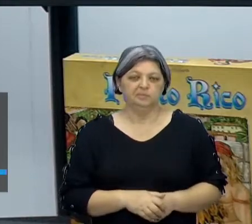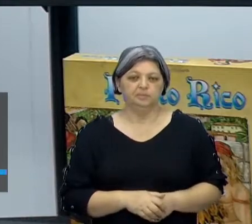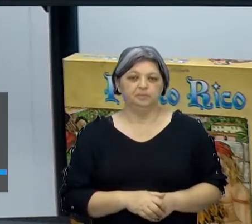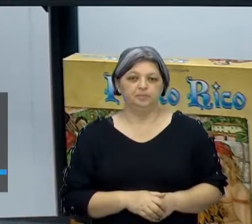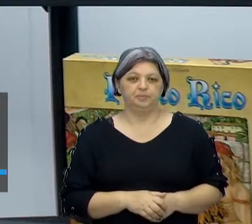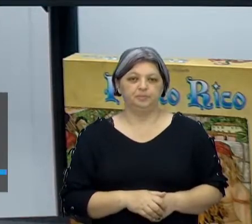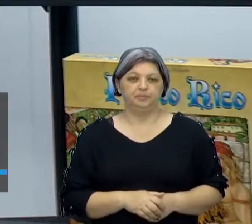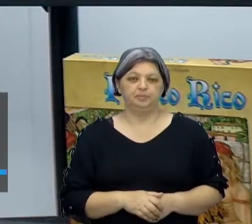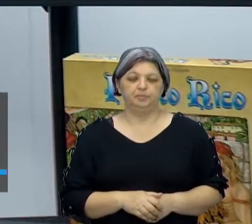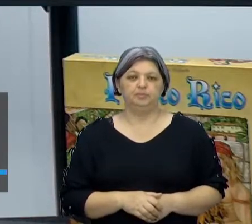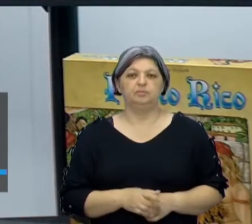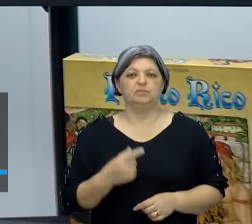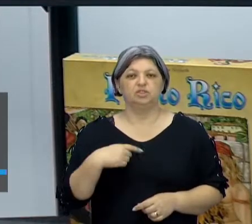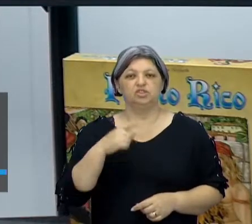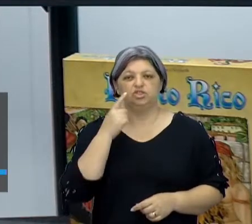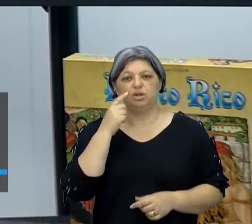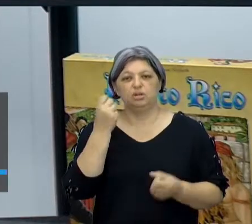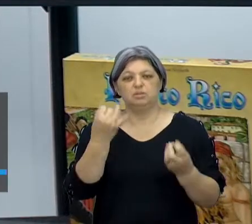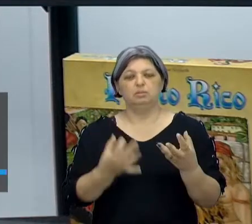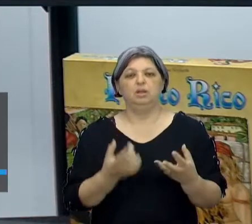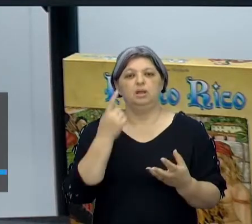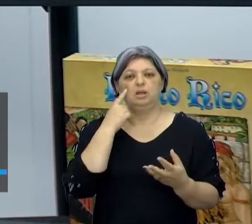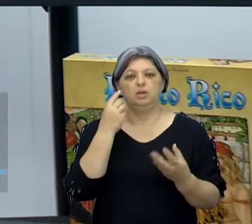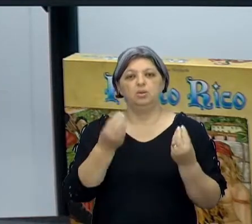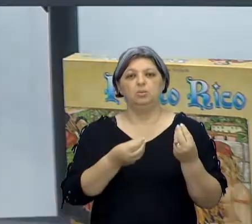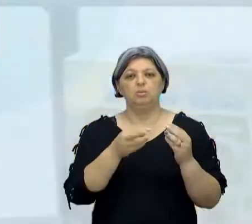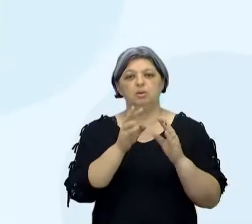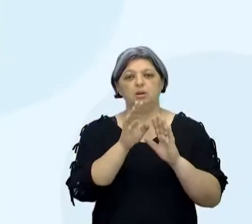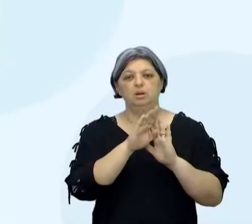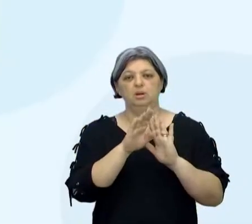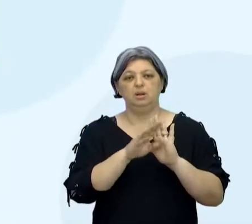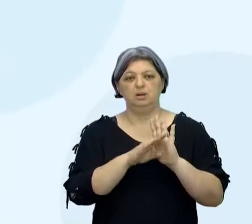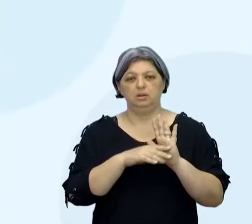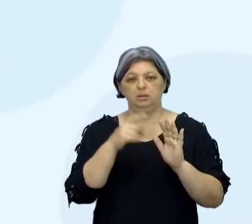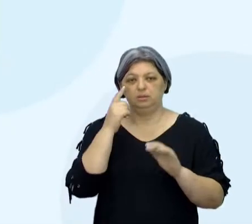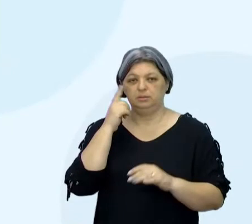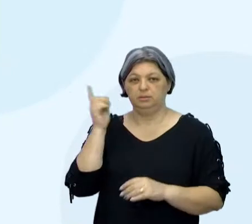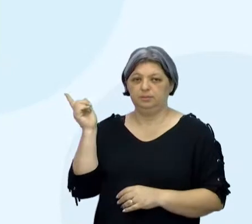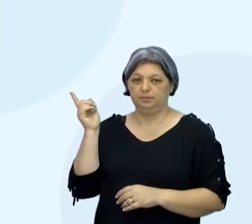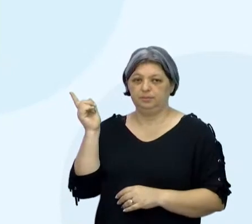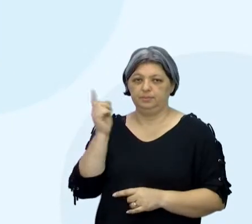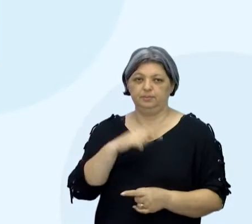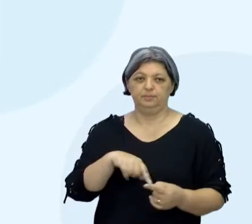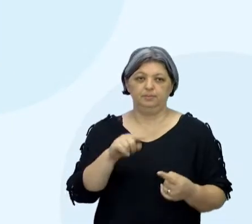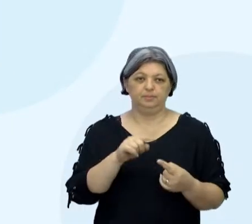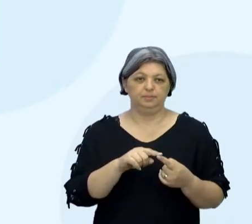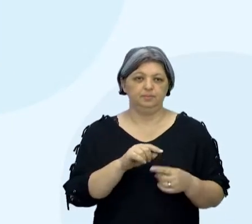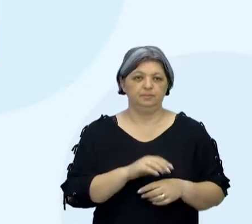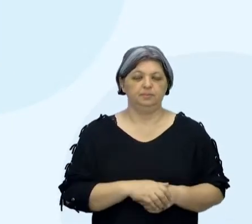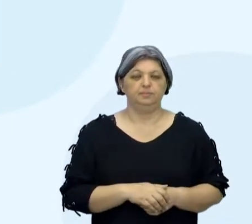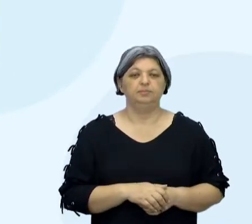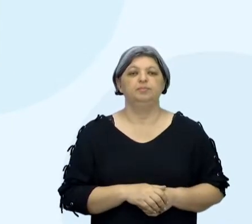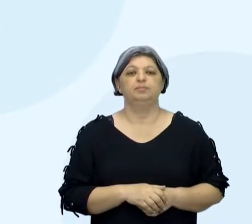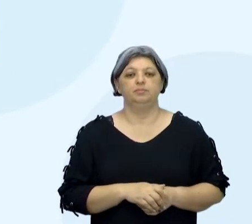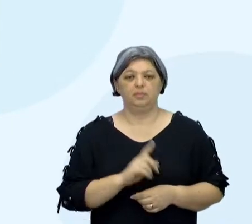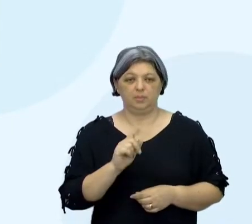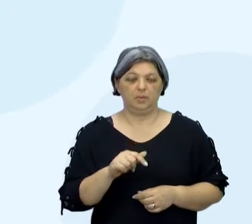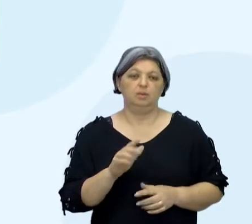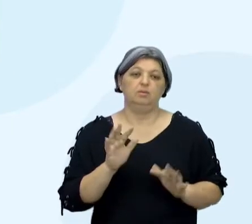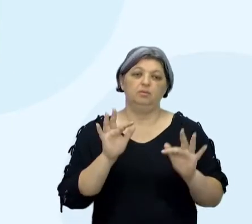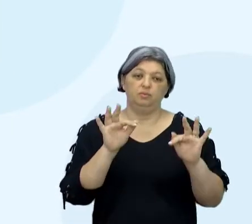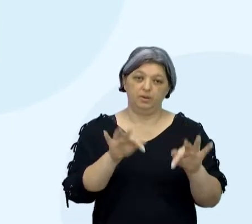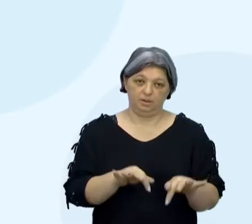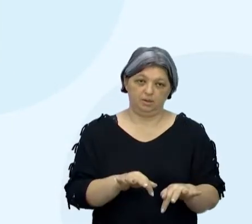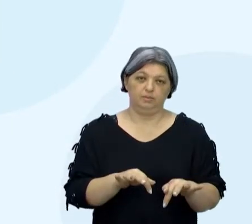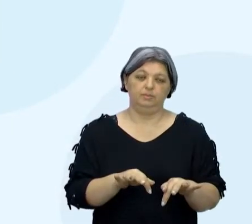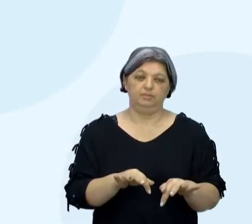depois, o manual já coloca o objetivo do jogo, que é esse aqui, porque está escrito aqui, ó, objetivo. Então, o objetivo é ser, ao final da